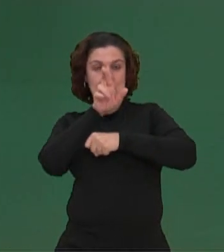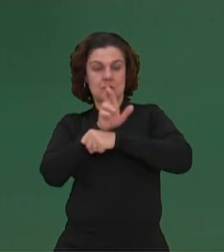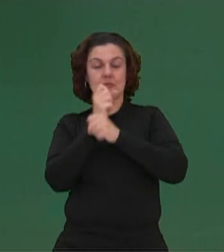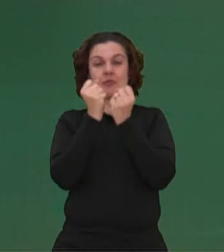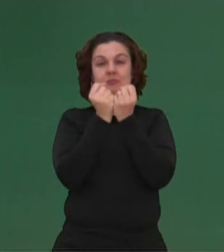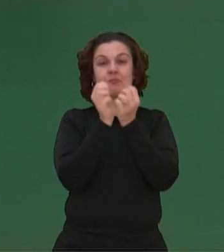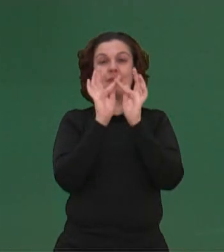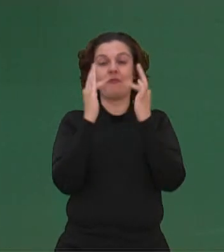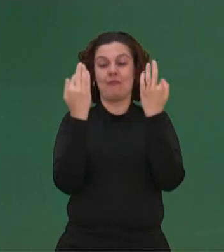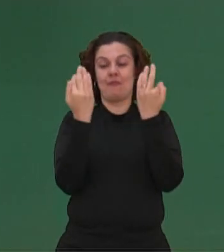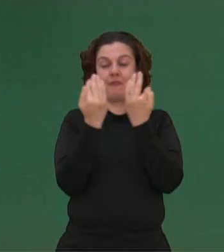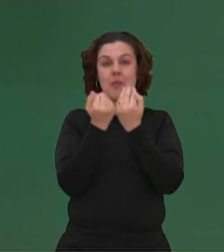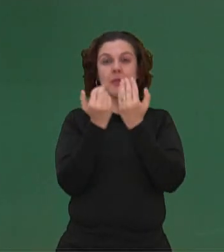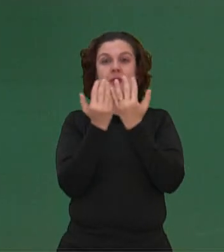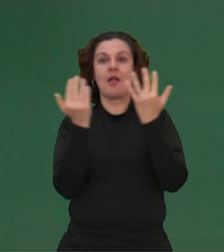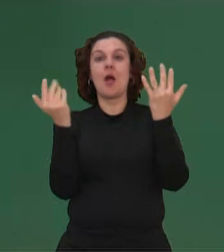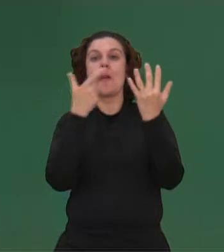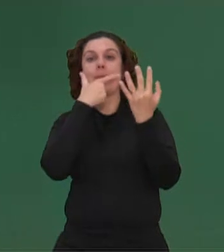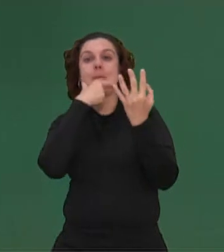família